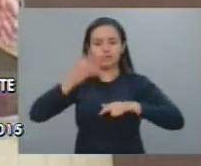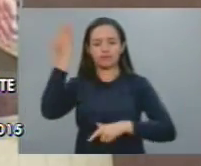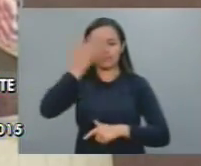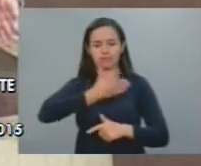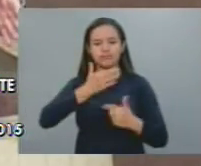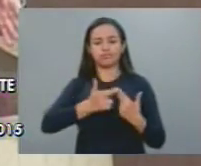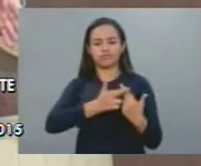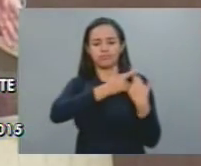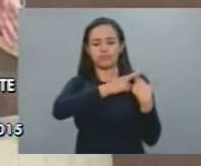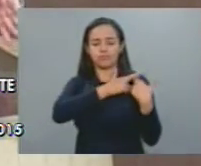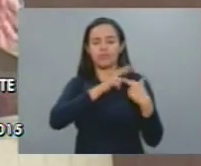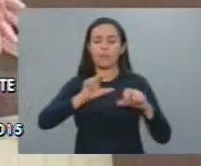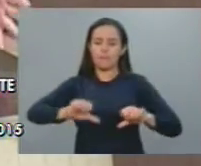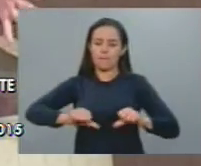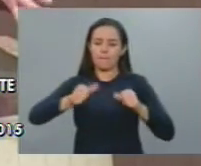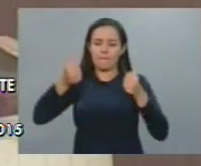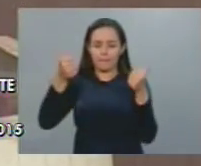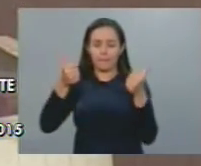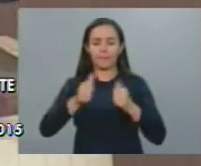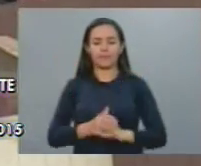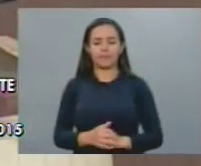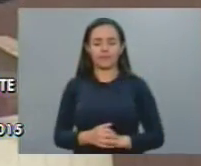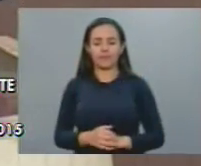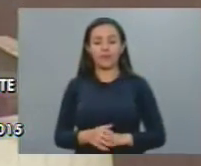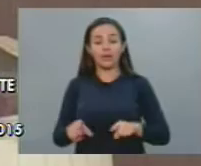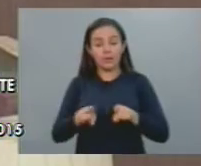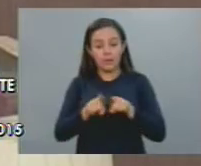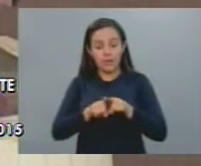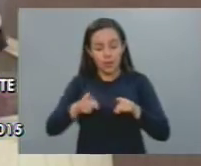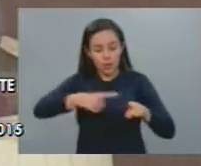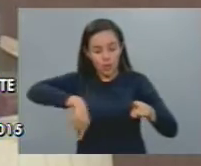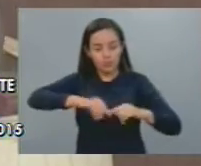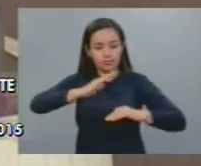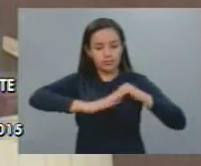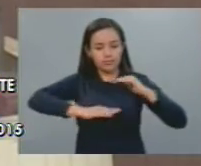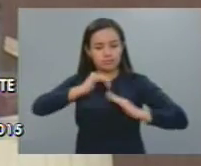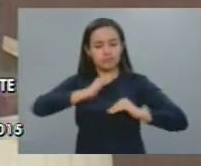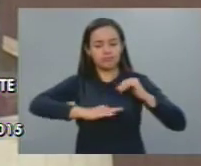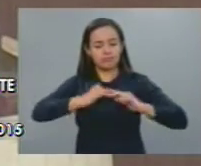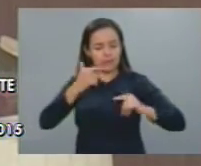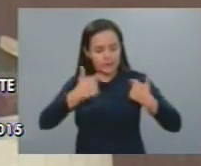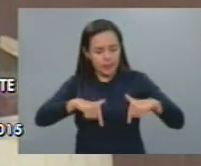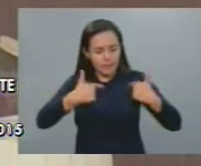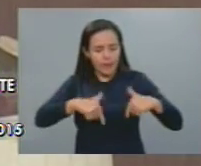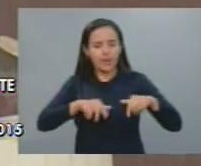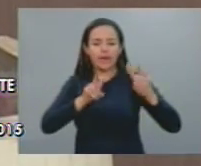mais, inclusive, capacidade de colocar na agenda